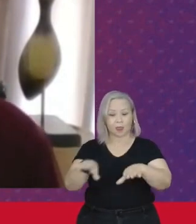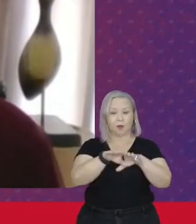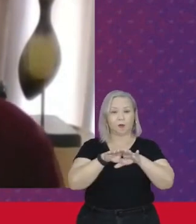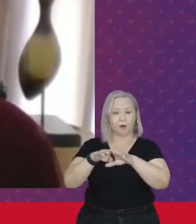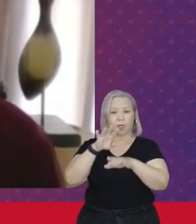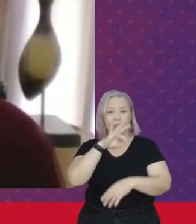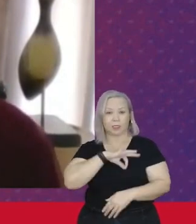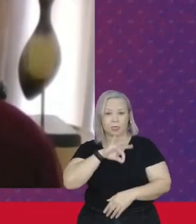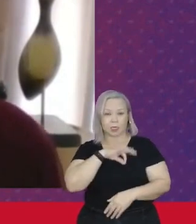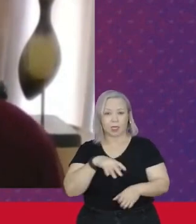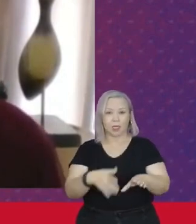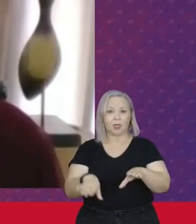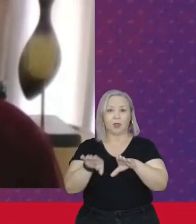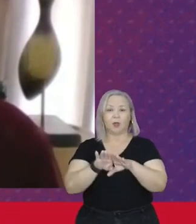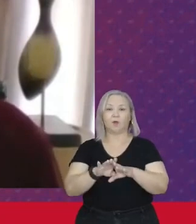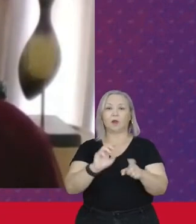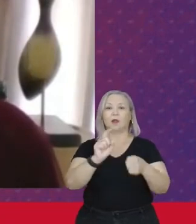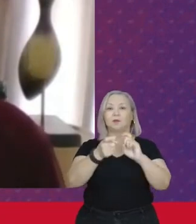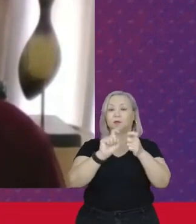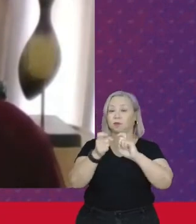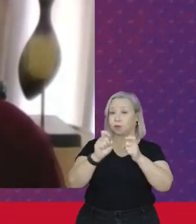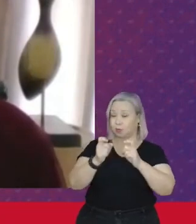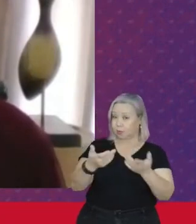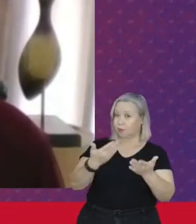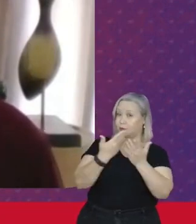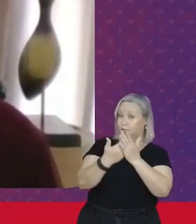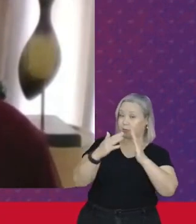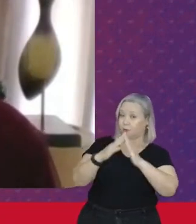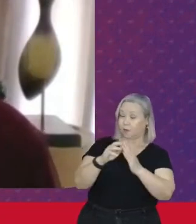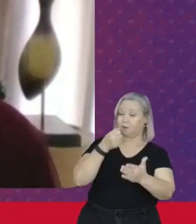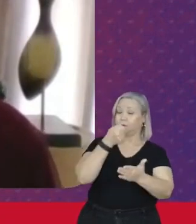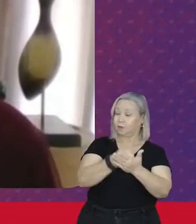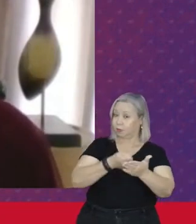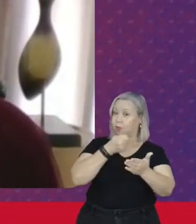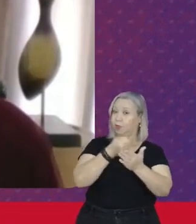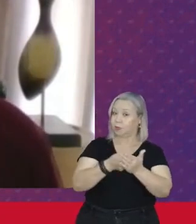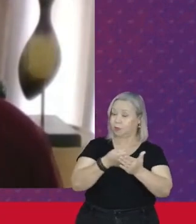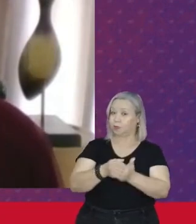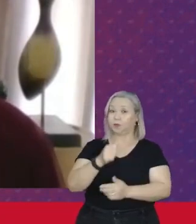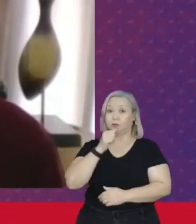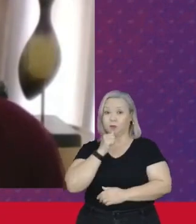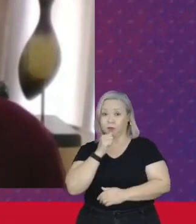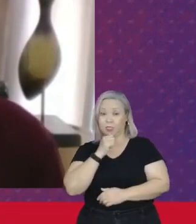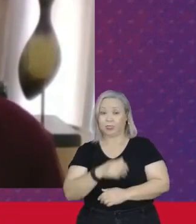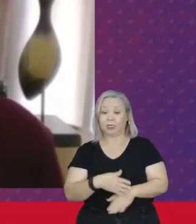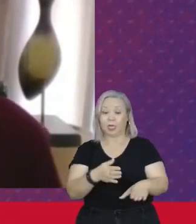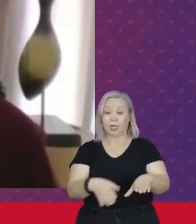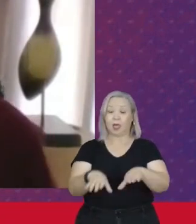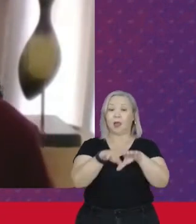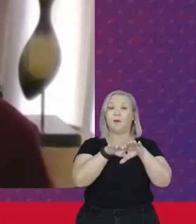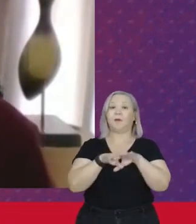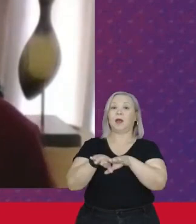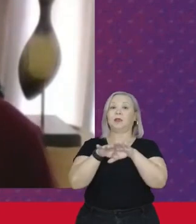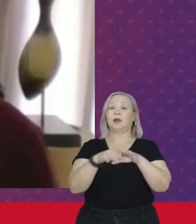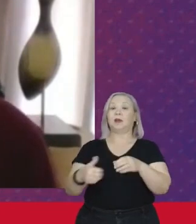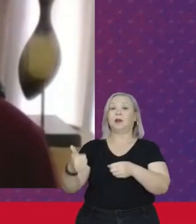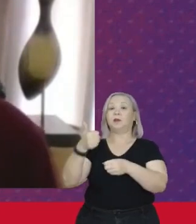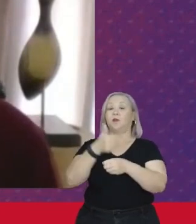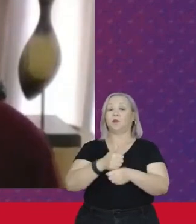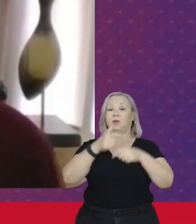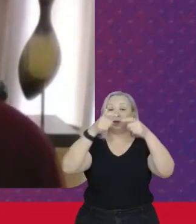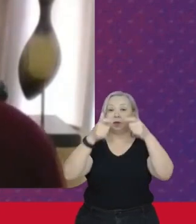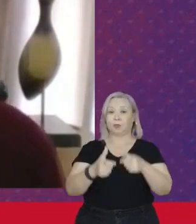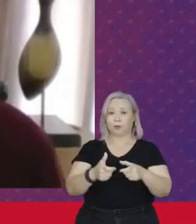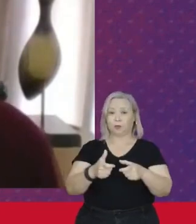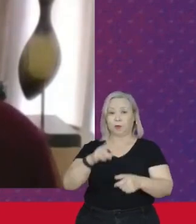na igualdade na gestão das escolas, que é uma luta que está sendo feita ainda, na paridade, na ocupação desses cargos